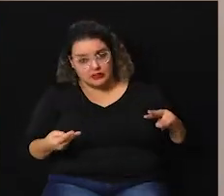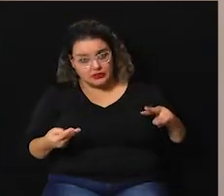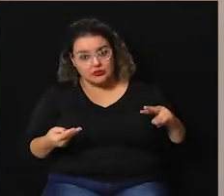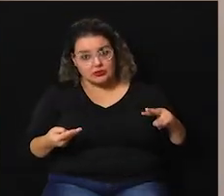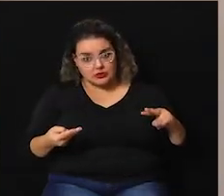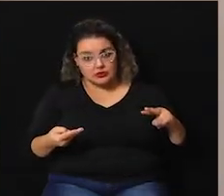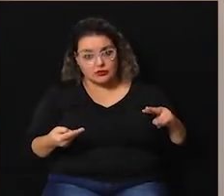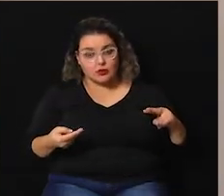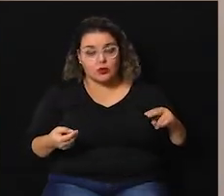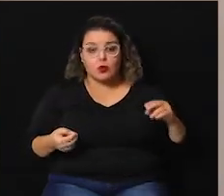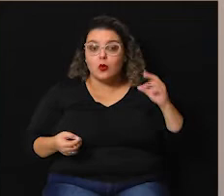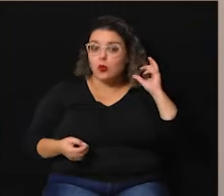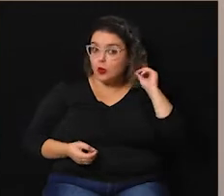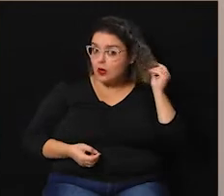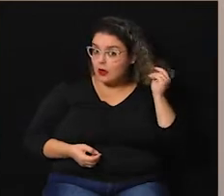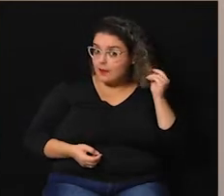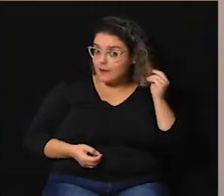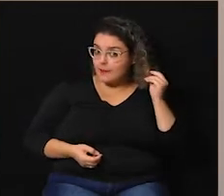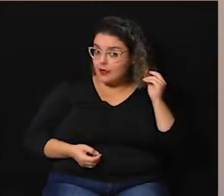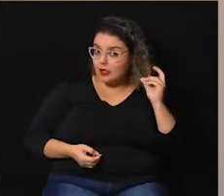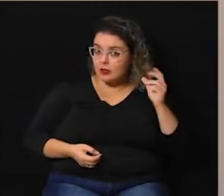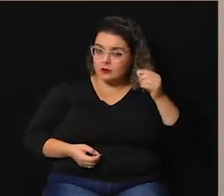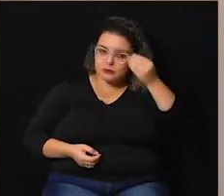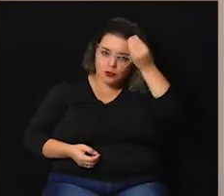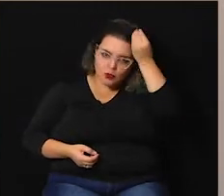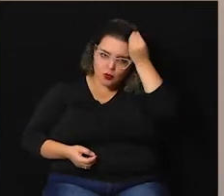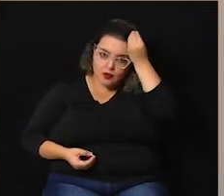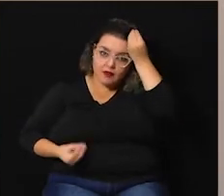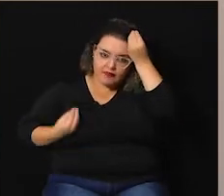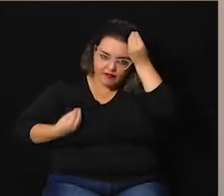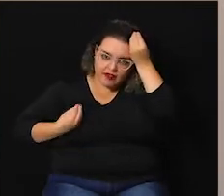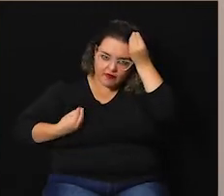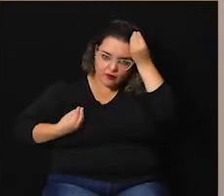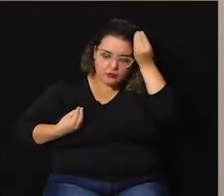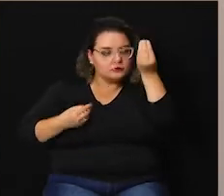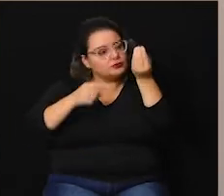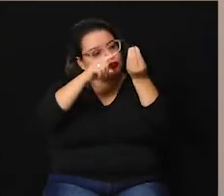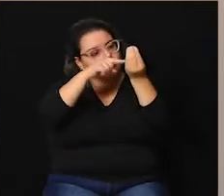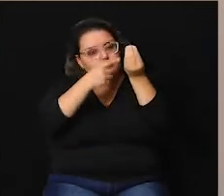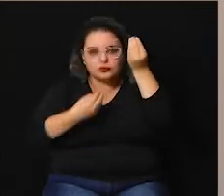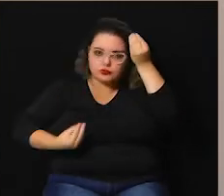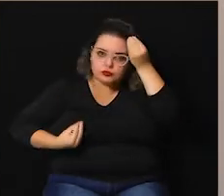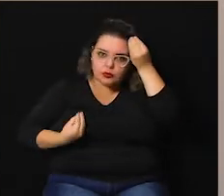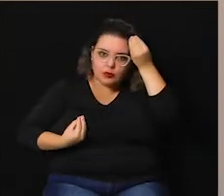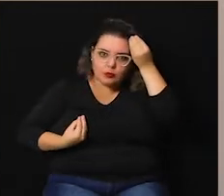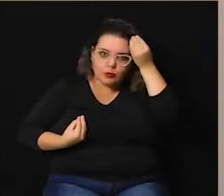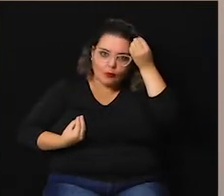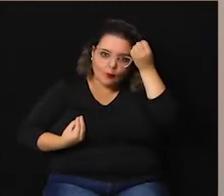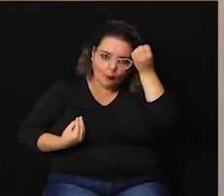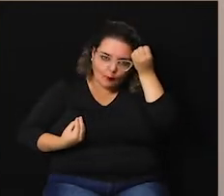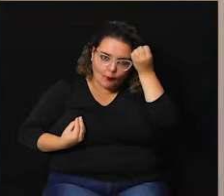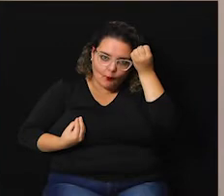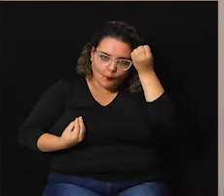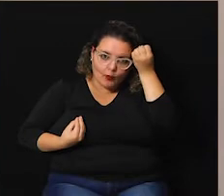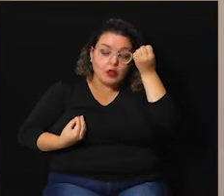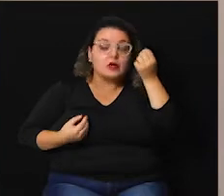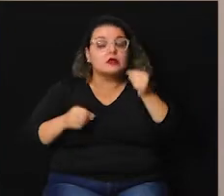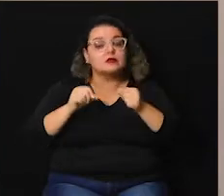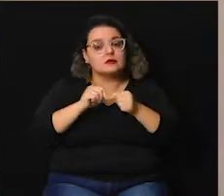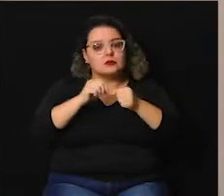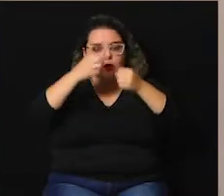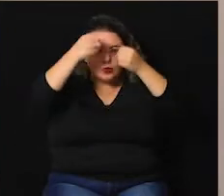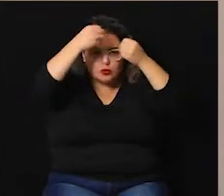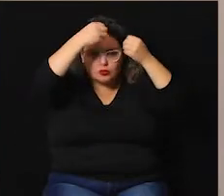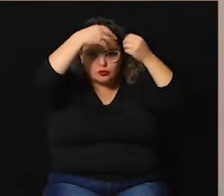alopecia, o cabelo, se tiver o bulbo capilar vivo, não atrofiado, que a gente vê no exame de scanner e